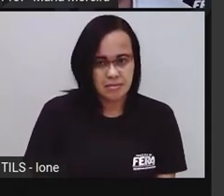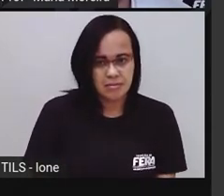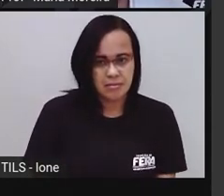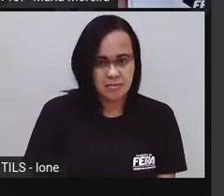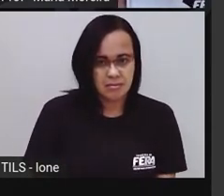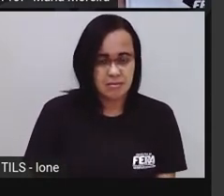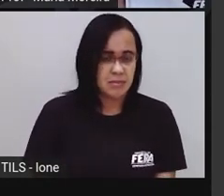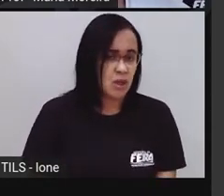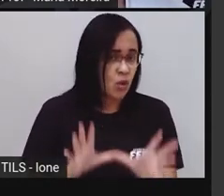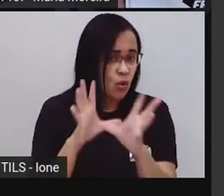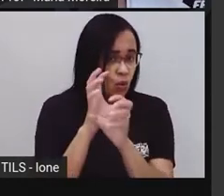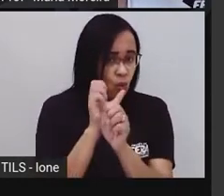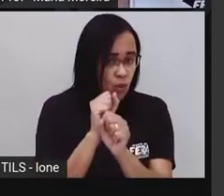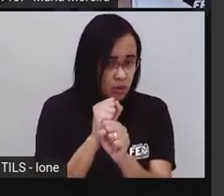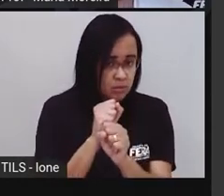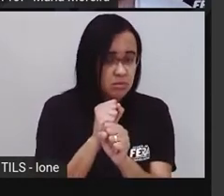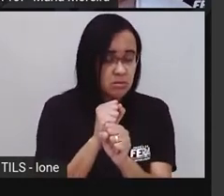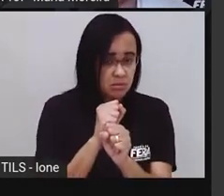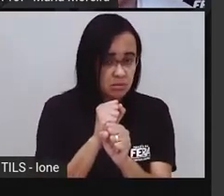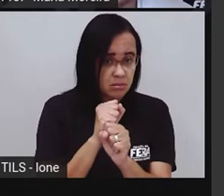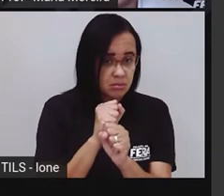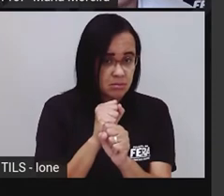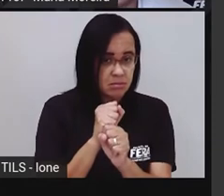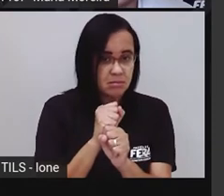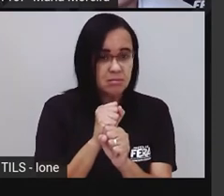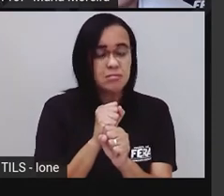as contas temos faltam